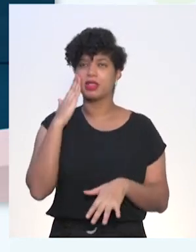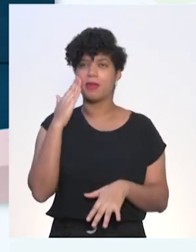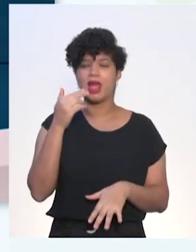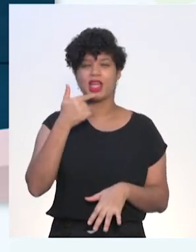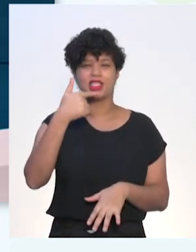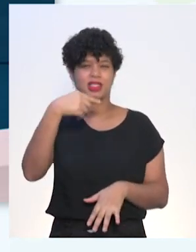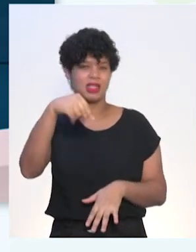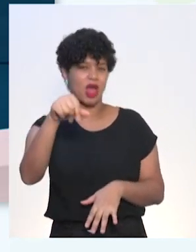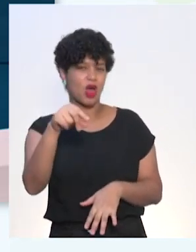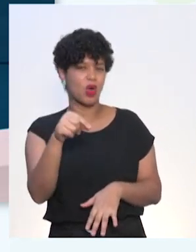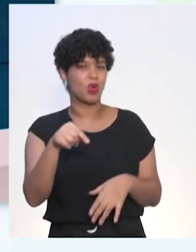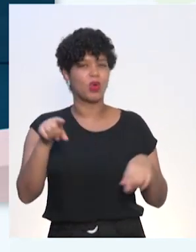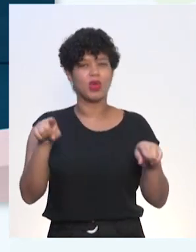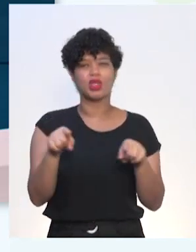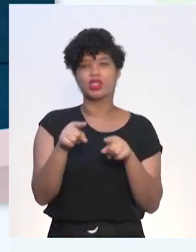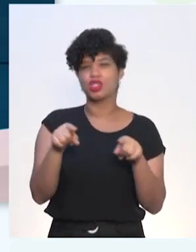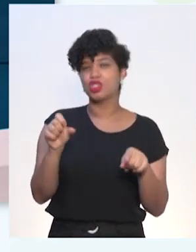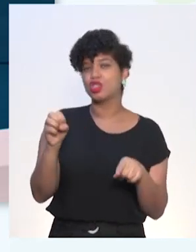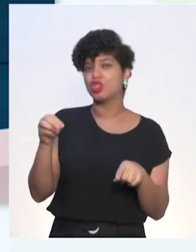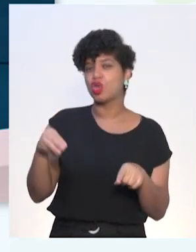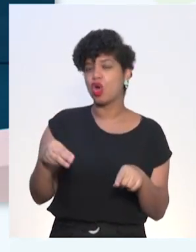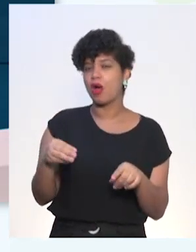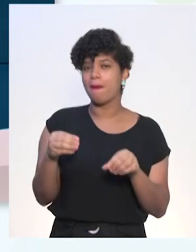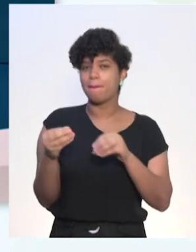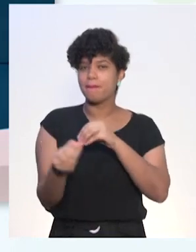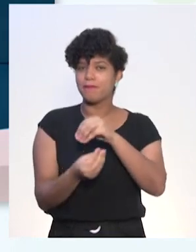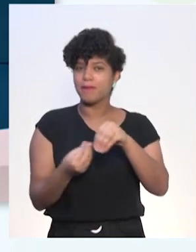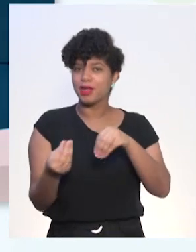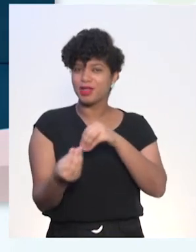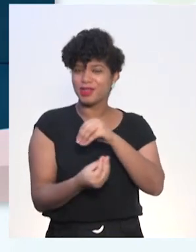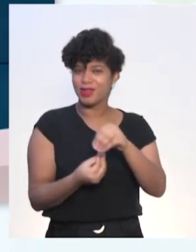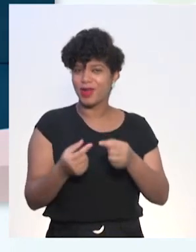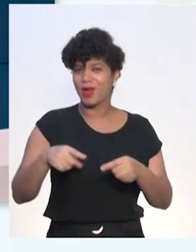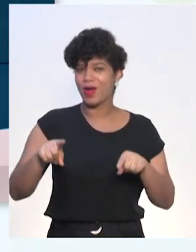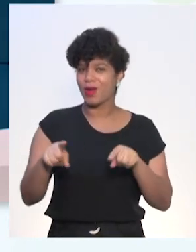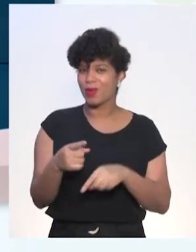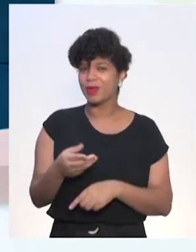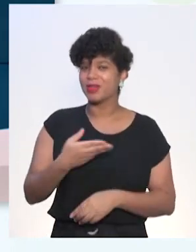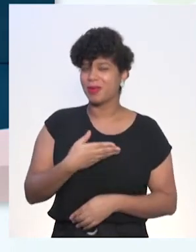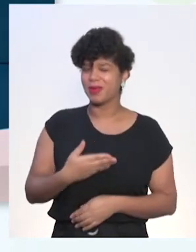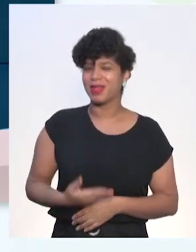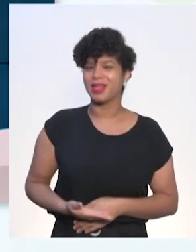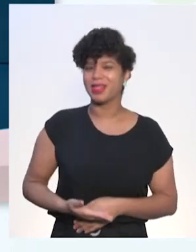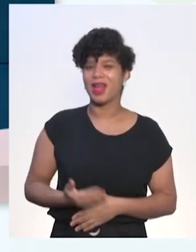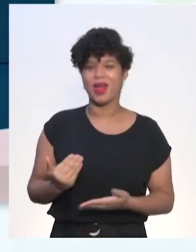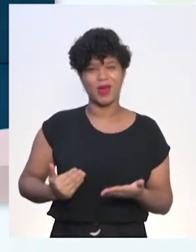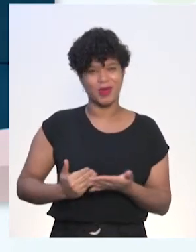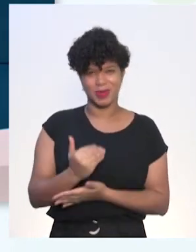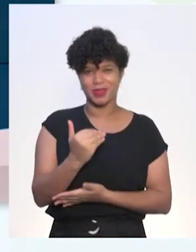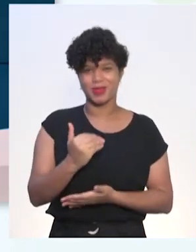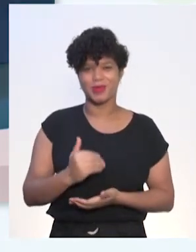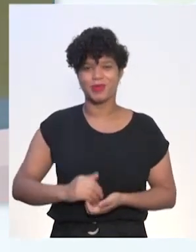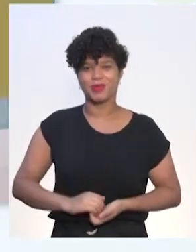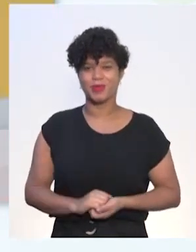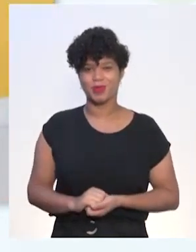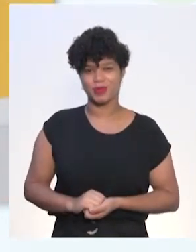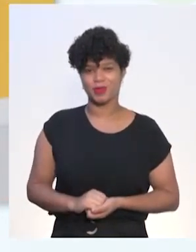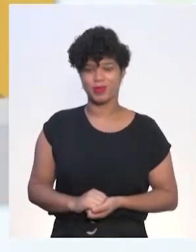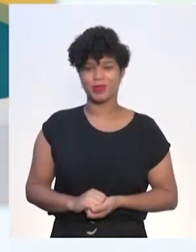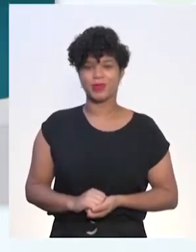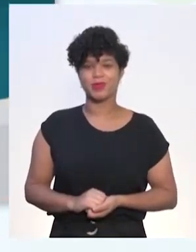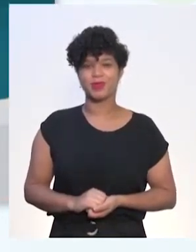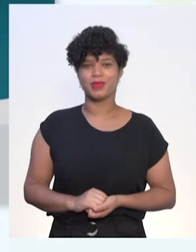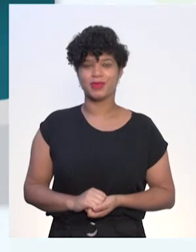som que mistura gastronomia música e amizade tudo isso não censura que já está no ar e